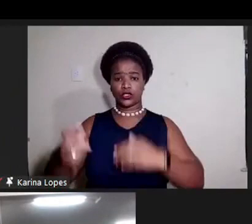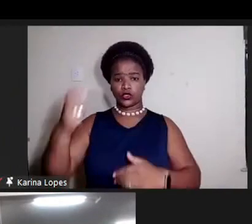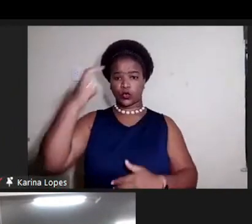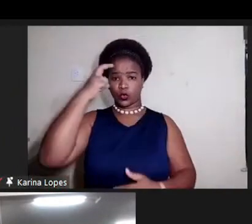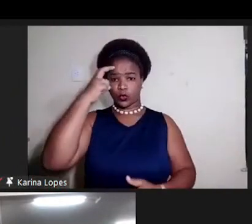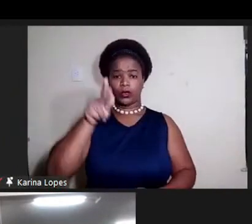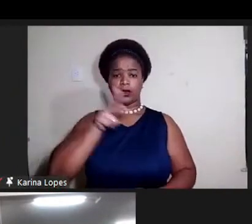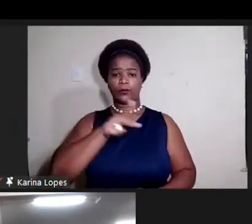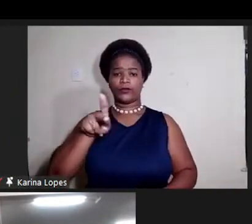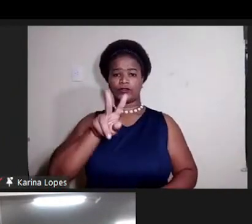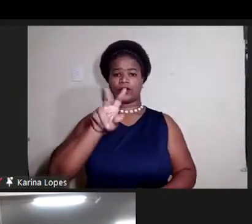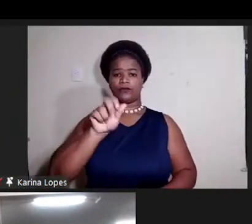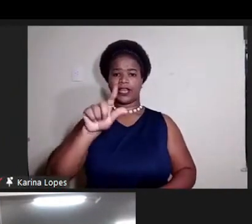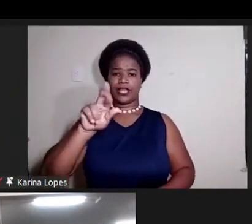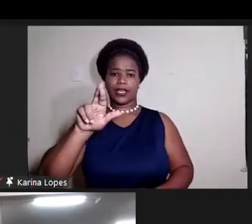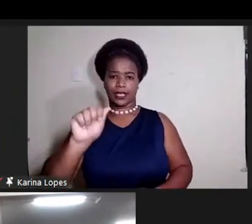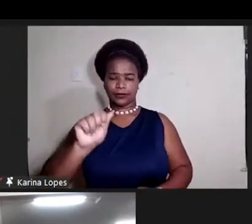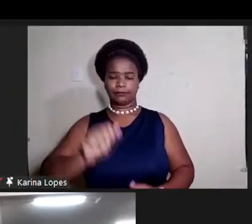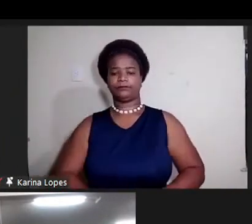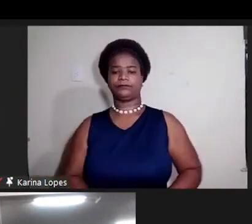Valéria de Faria Cristóforo,